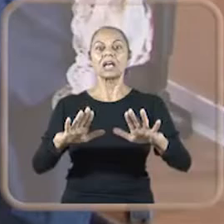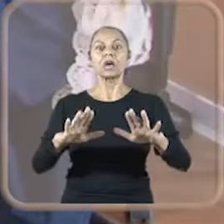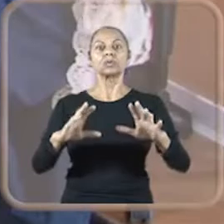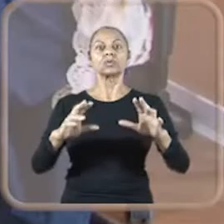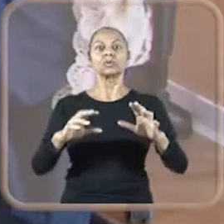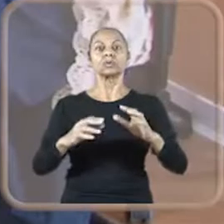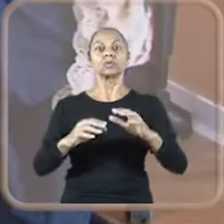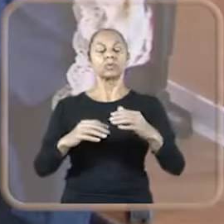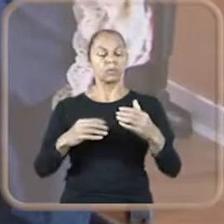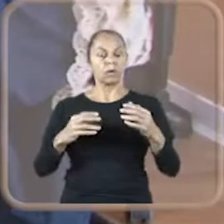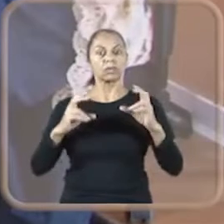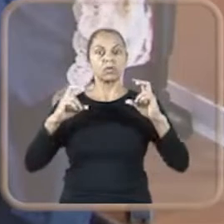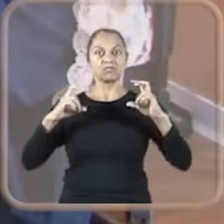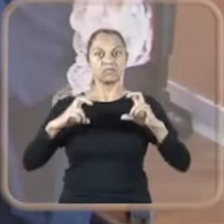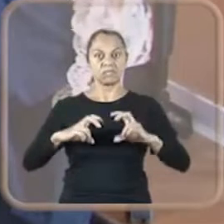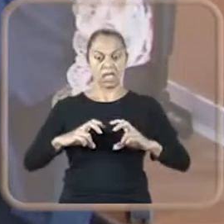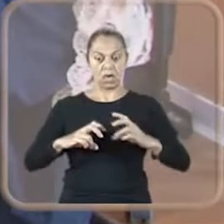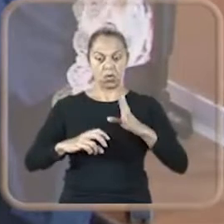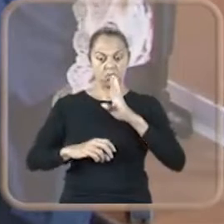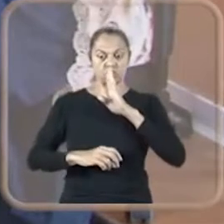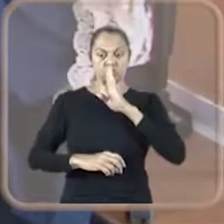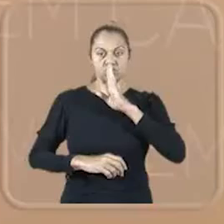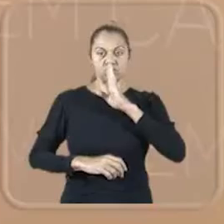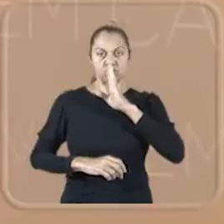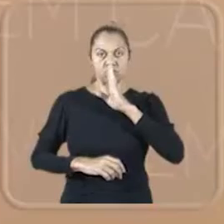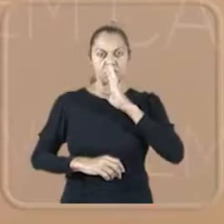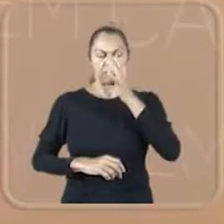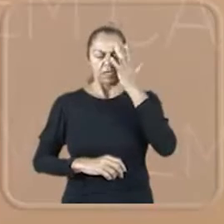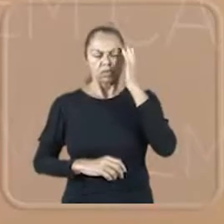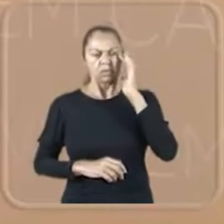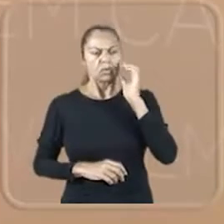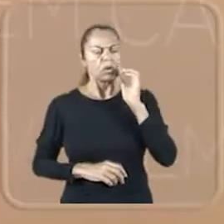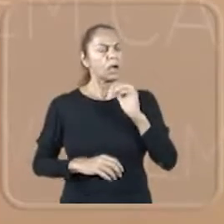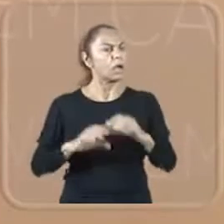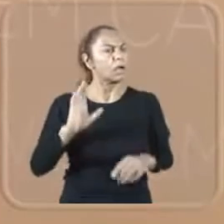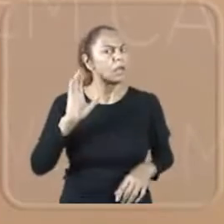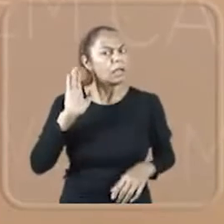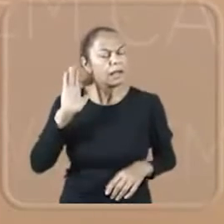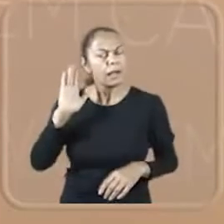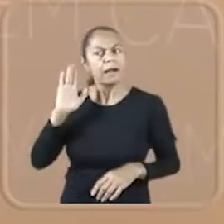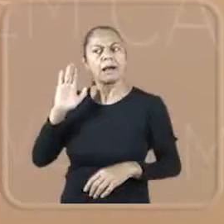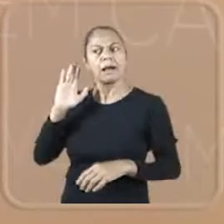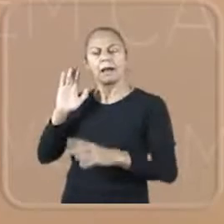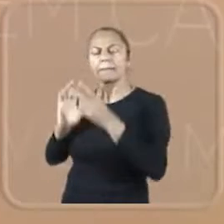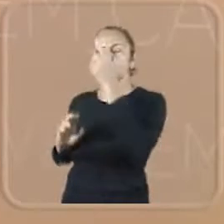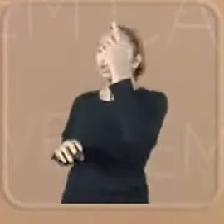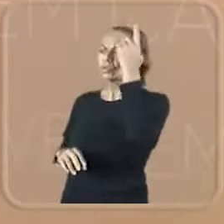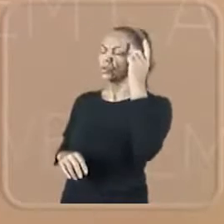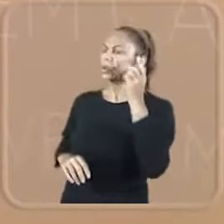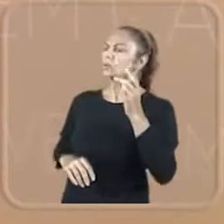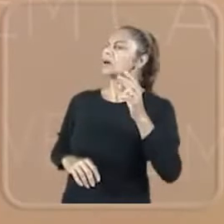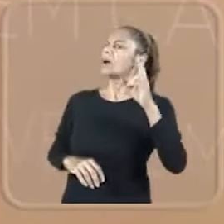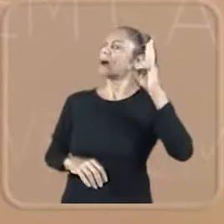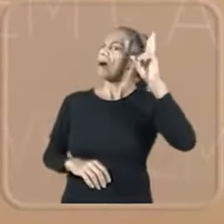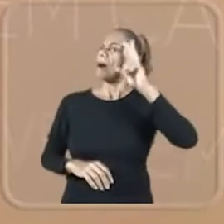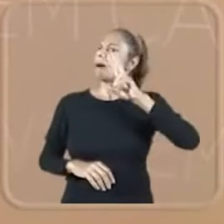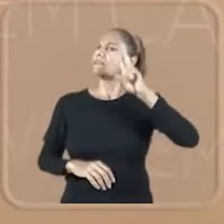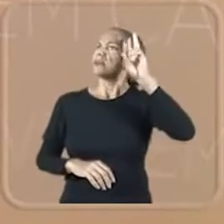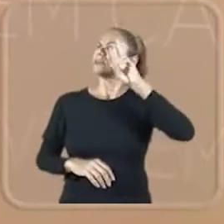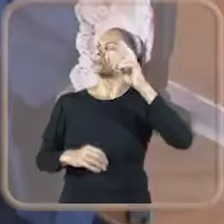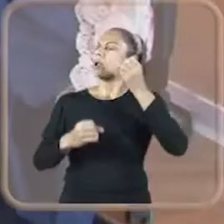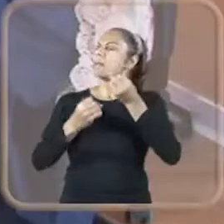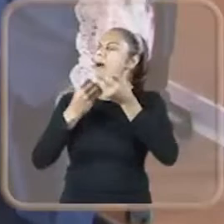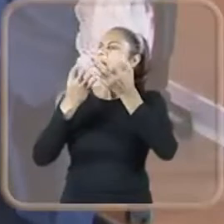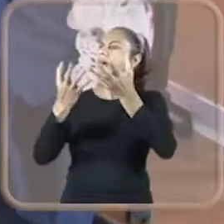importante. E no processo circular, quando eu me calo e ouço o outro, quando eu ouço a história das pessoas, muitas vezes eu não preciso